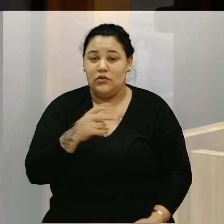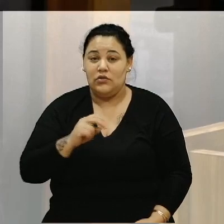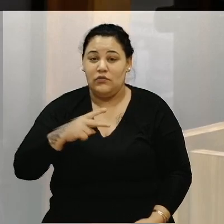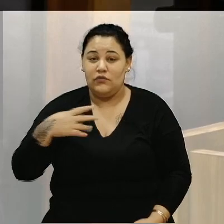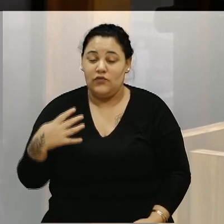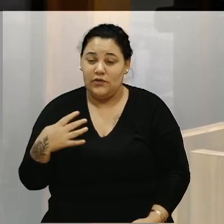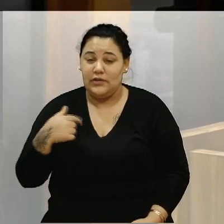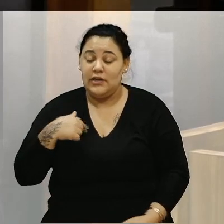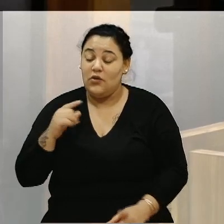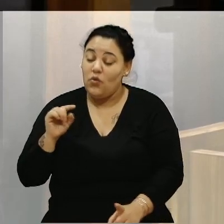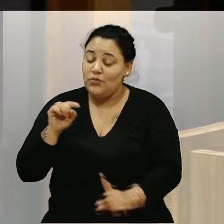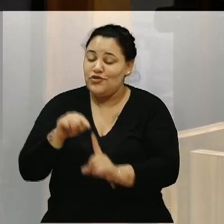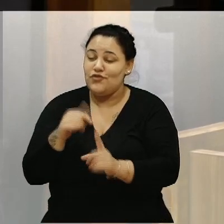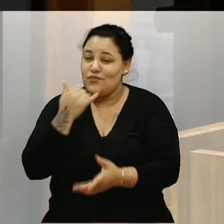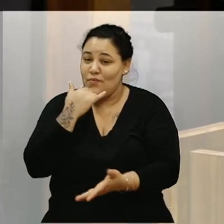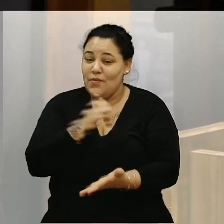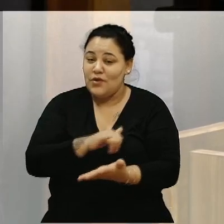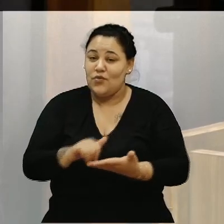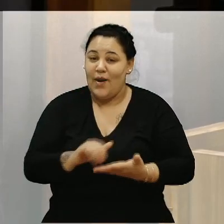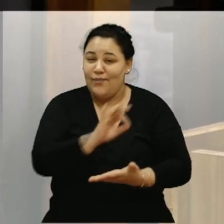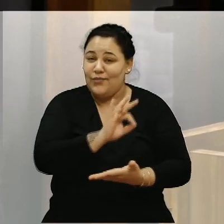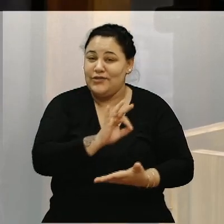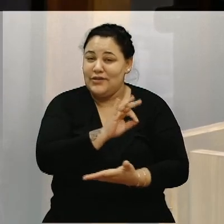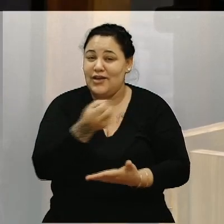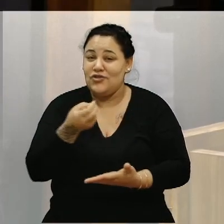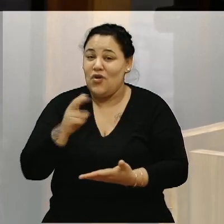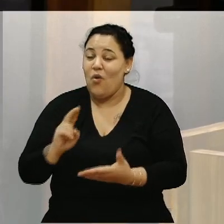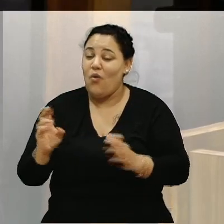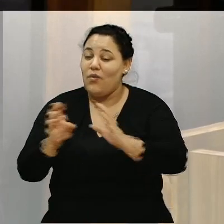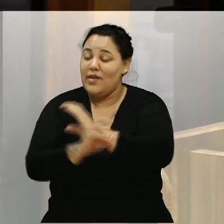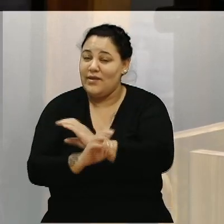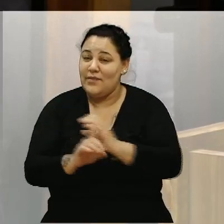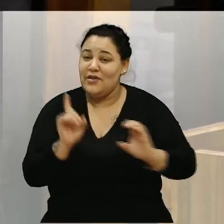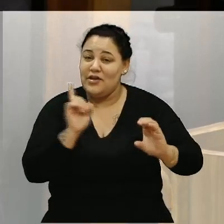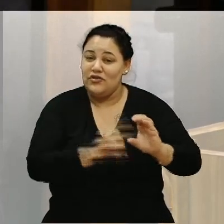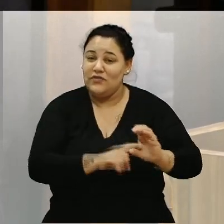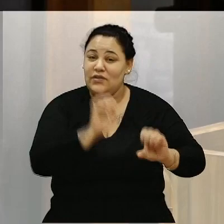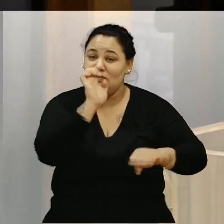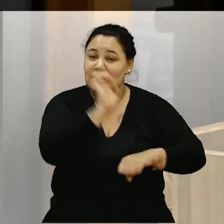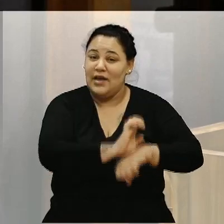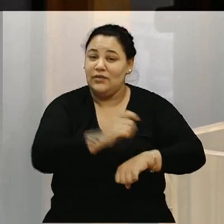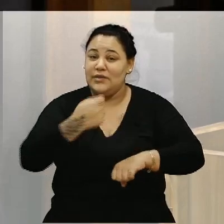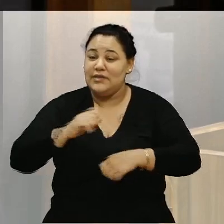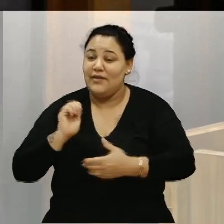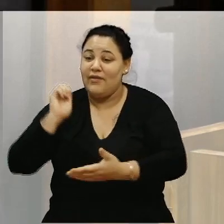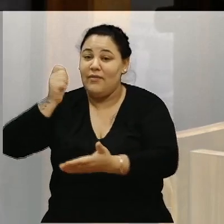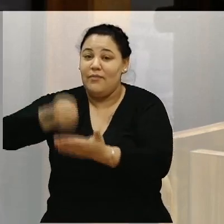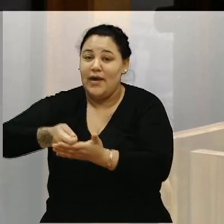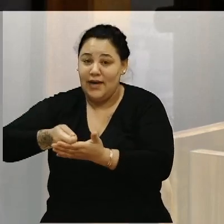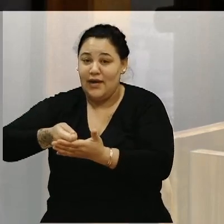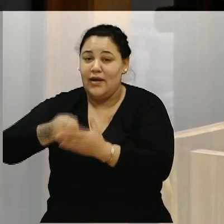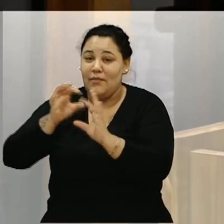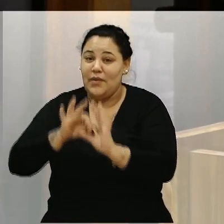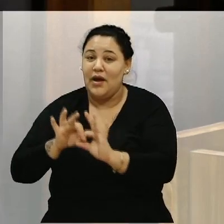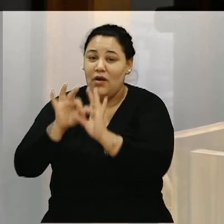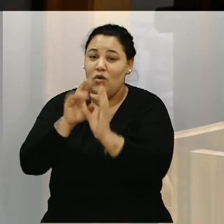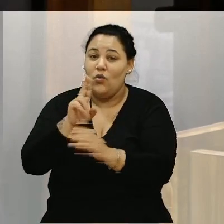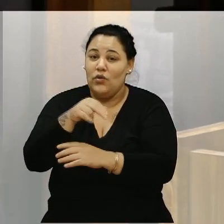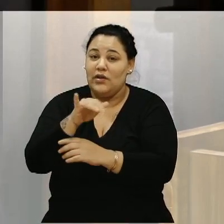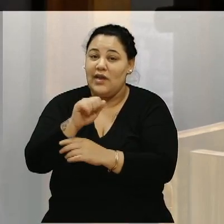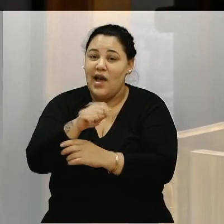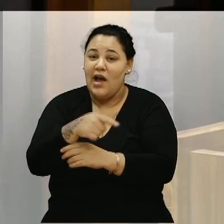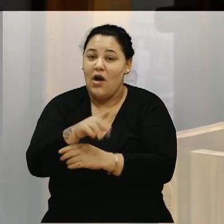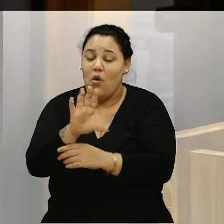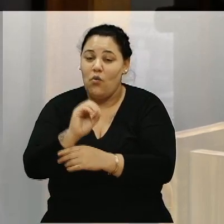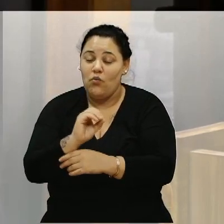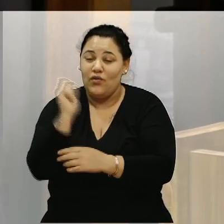anistiar parcialmente ou totalmente a dívida do Estado com a União. O Rio Grande do Sul está passando pela